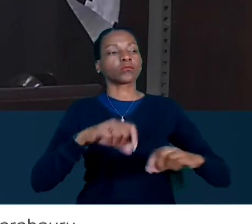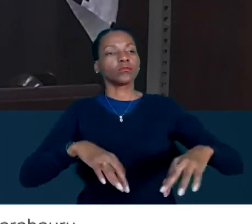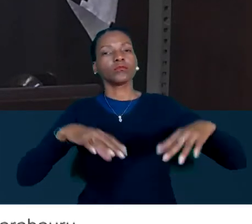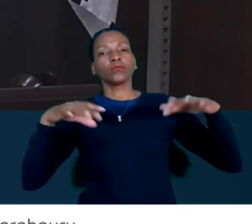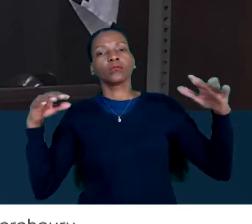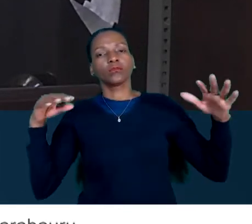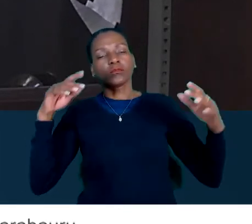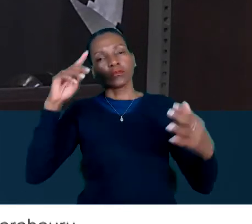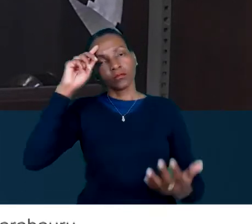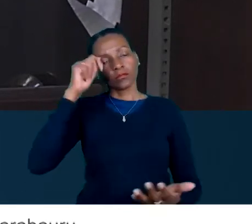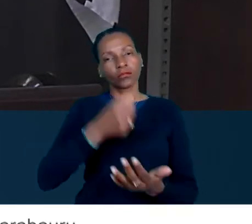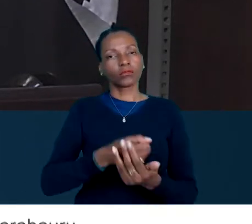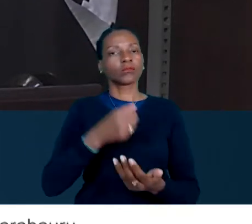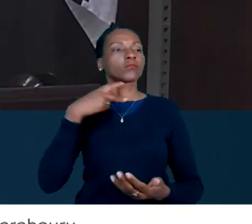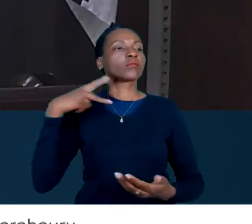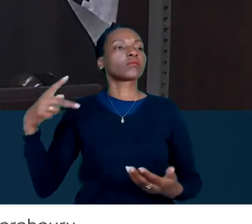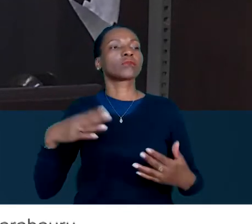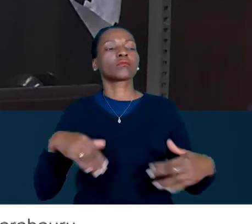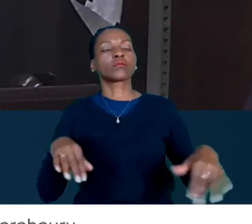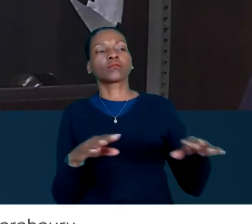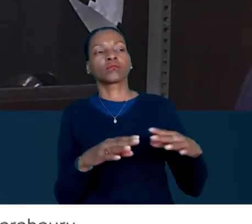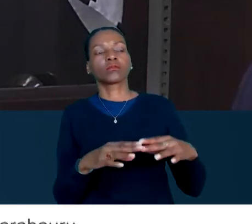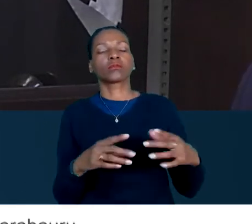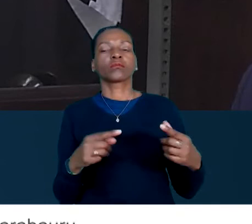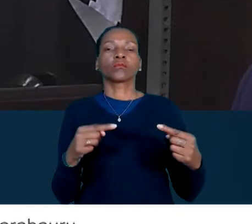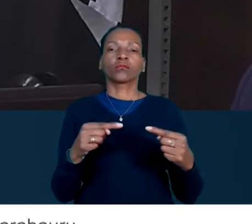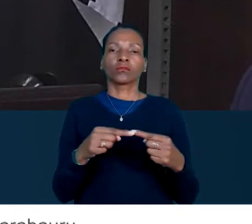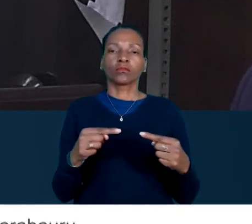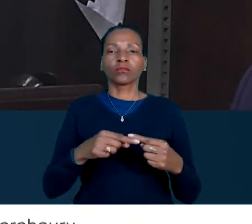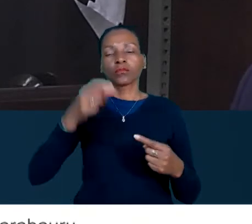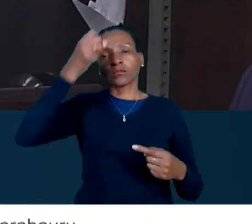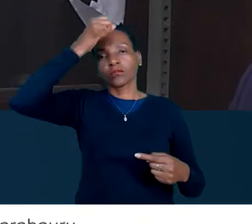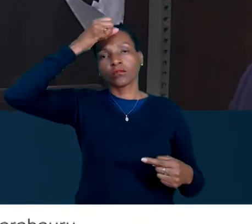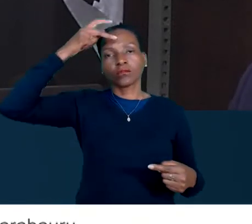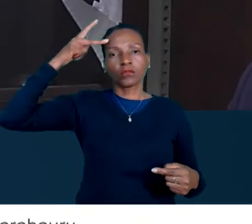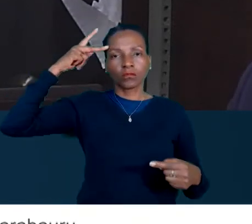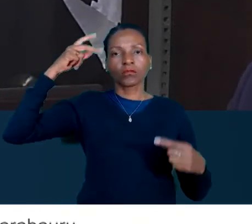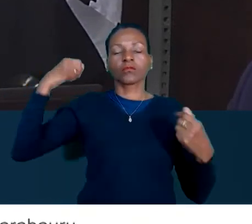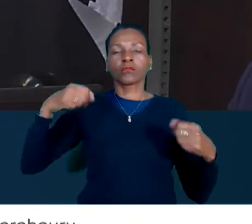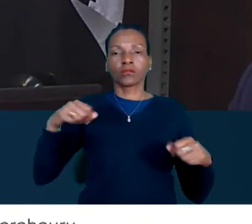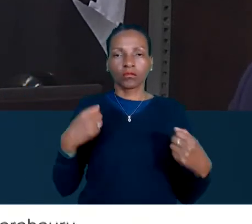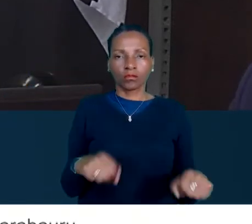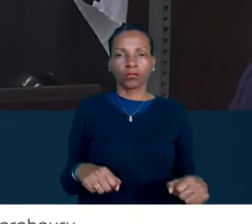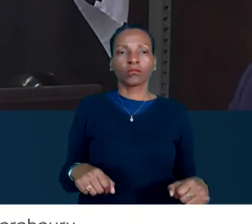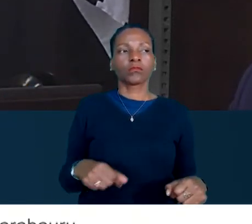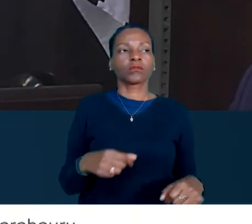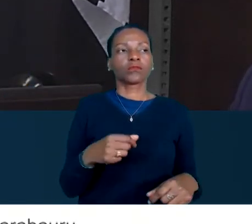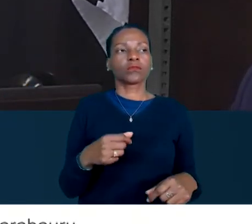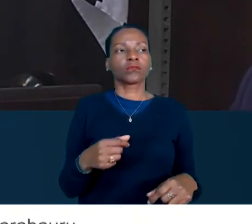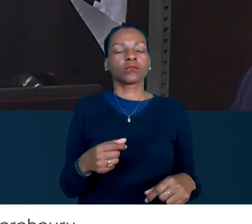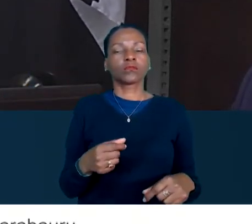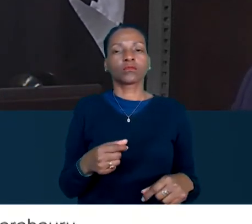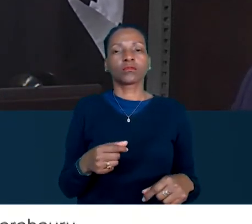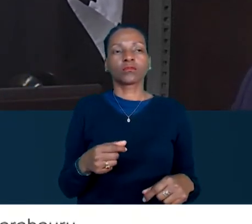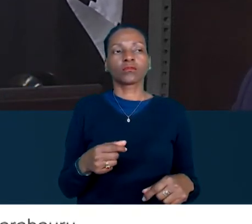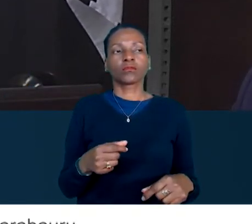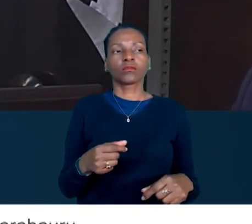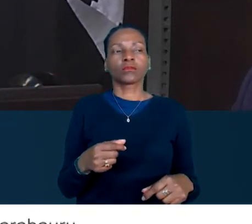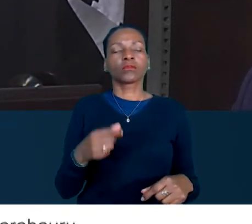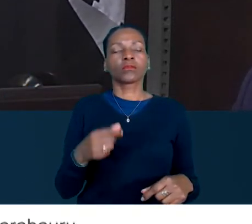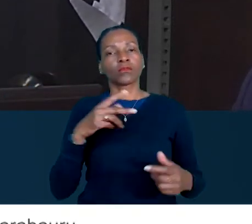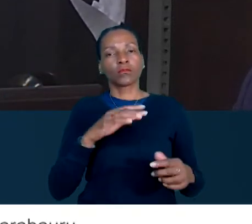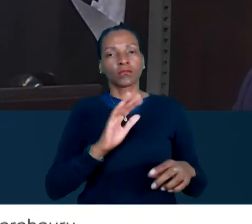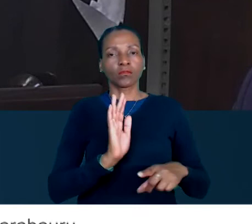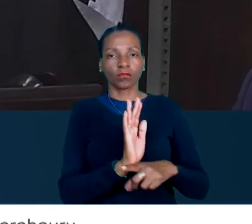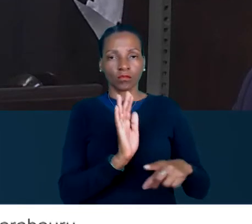for no sentido de que o prefeito deve merecer o respaldo do parlamento para que ele